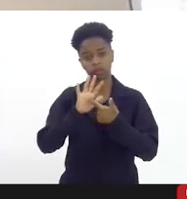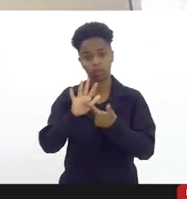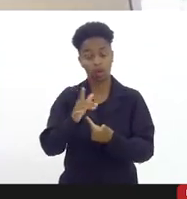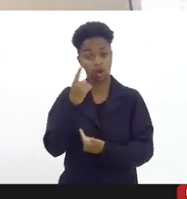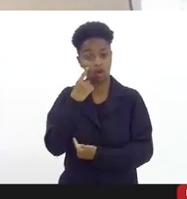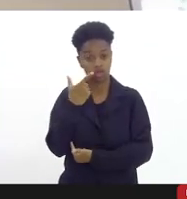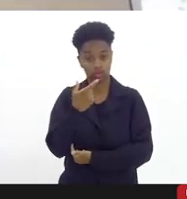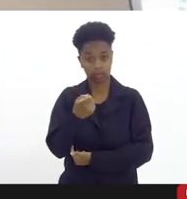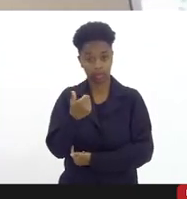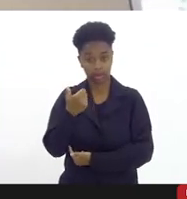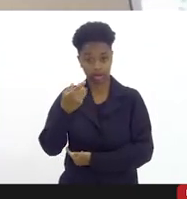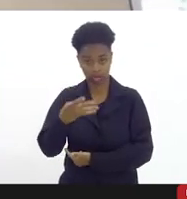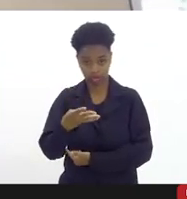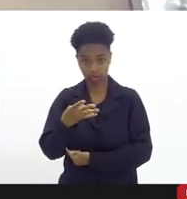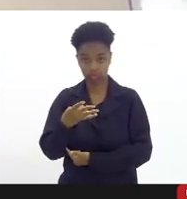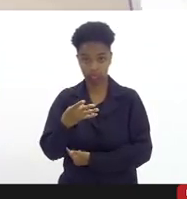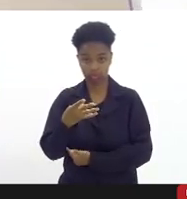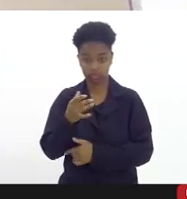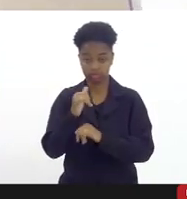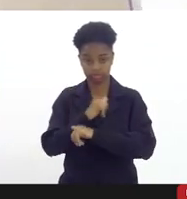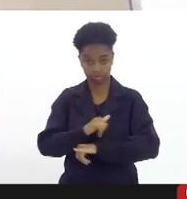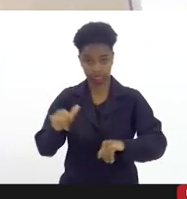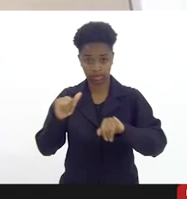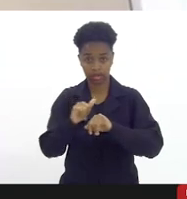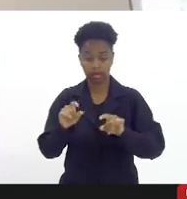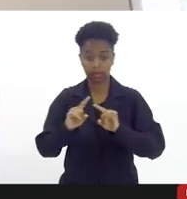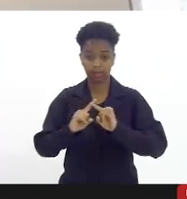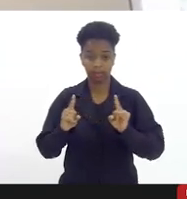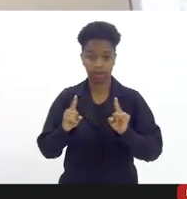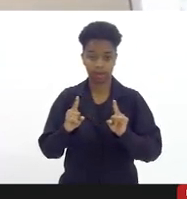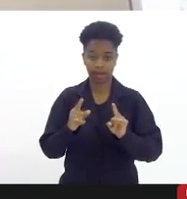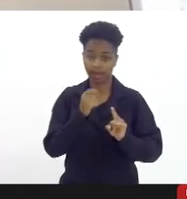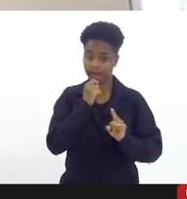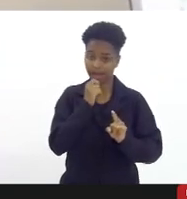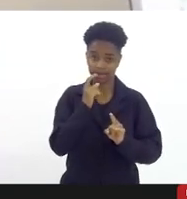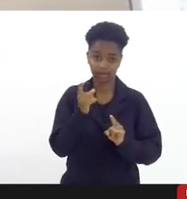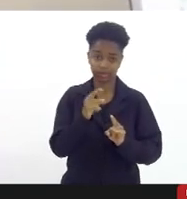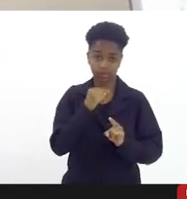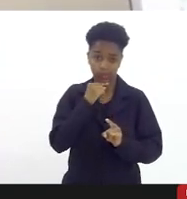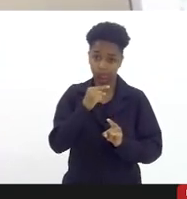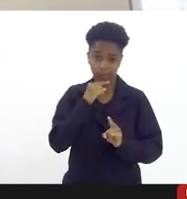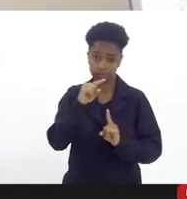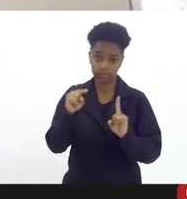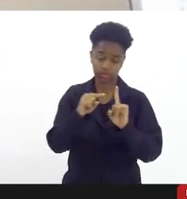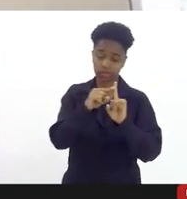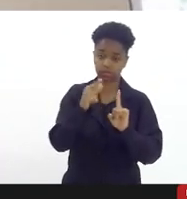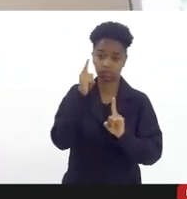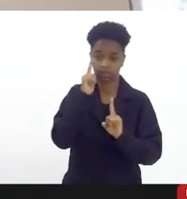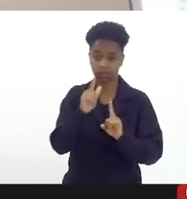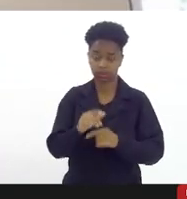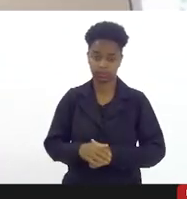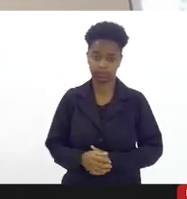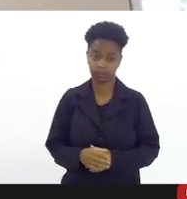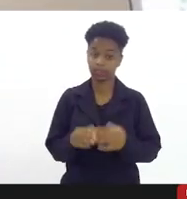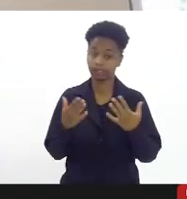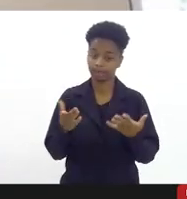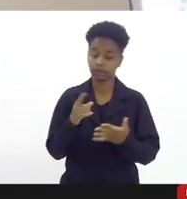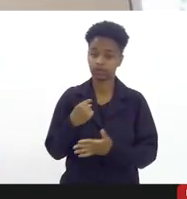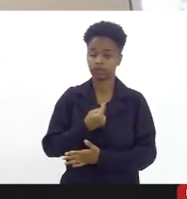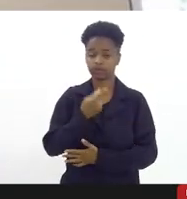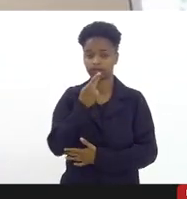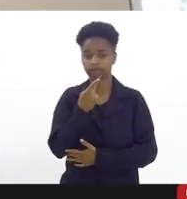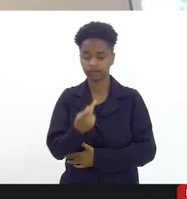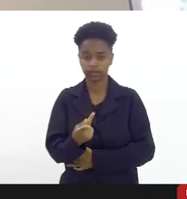2014 e nem 20% das suas métricas foram alcançadas então a gente tá aqui falando